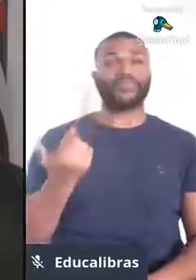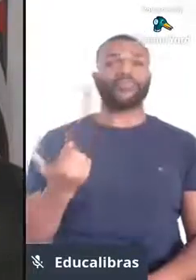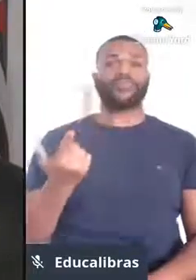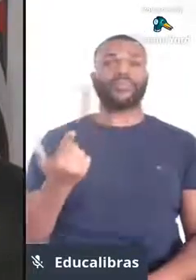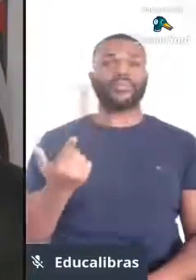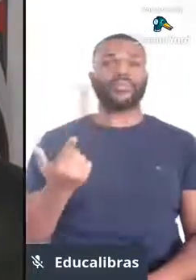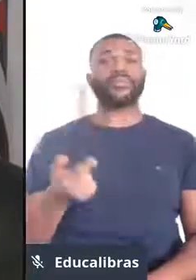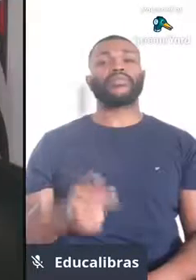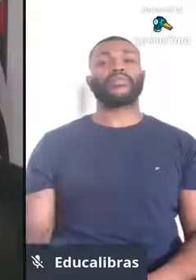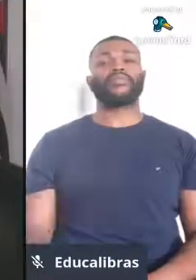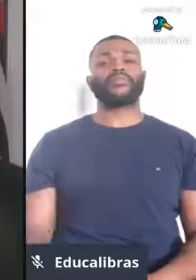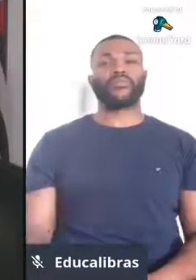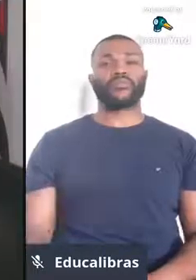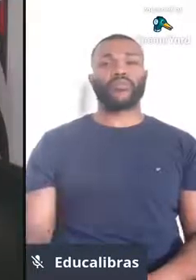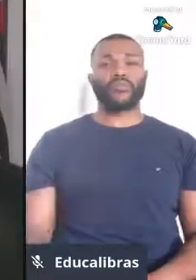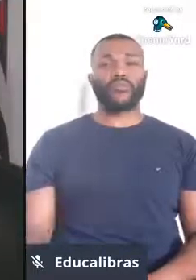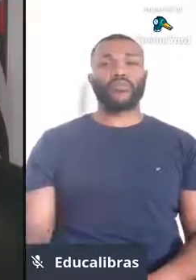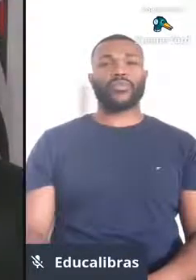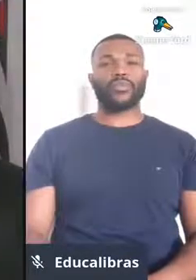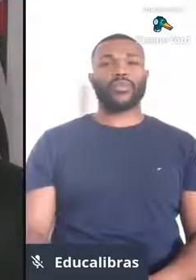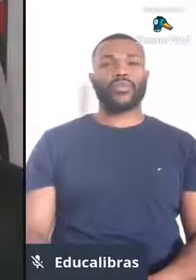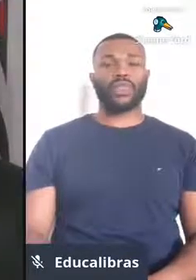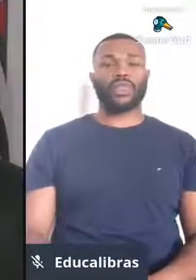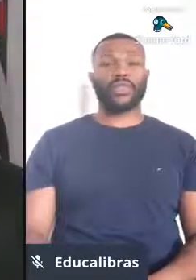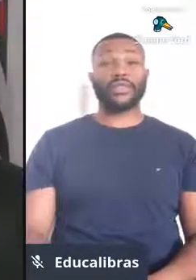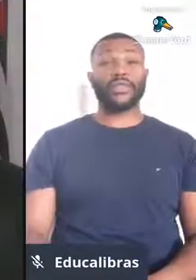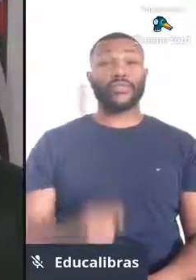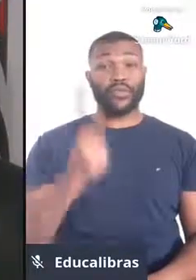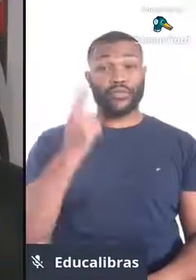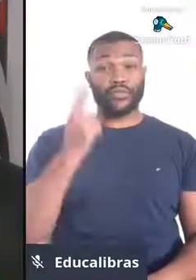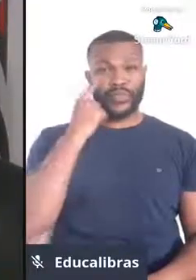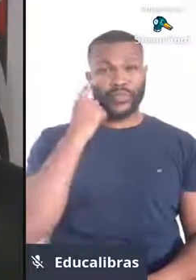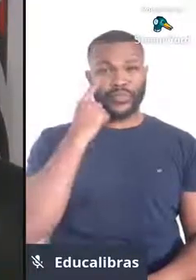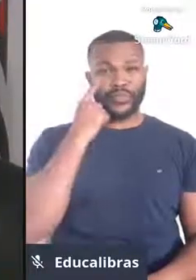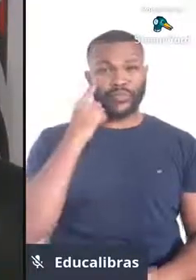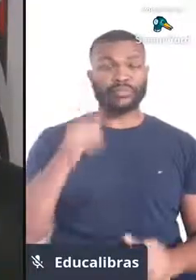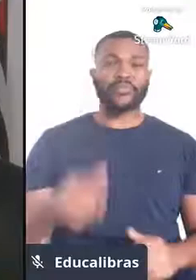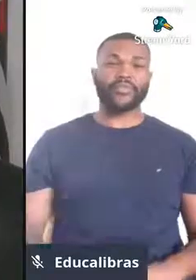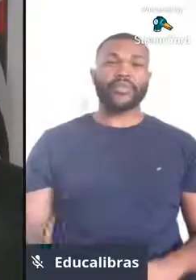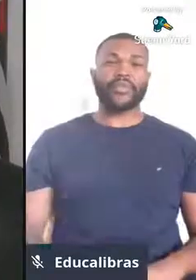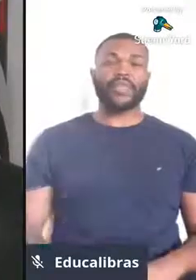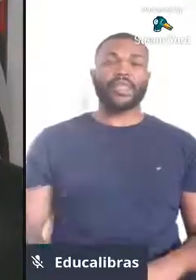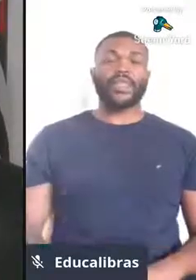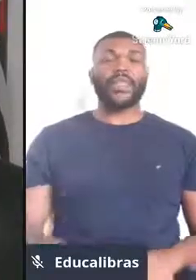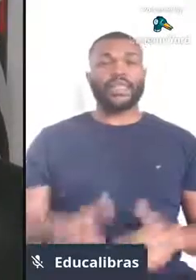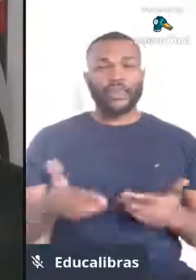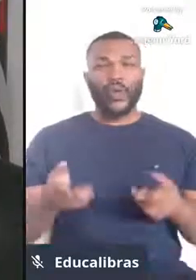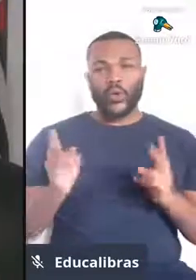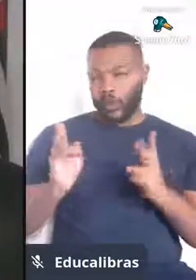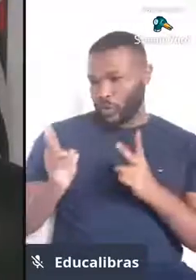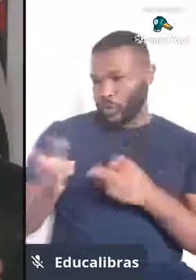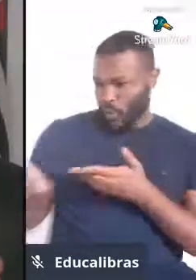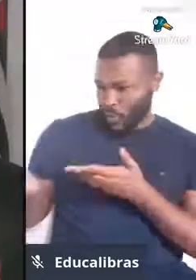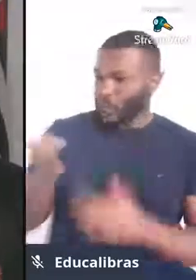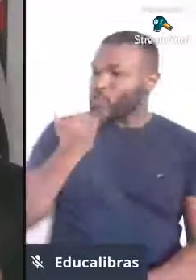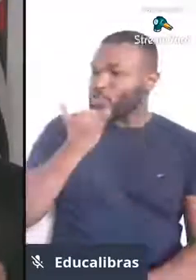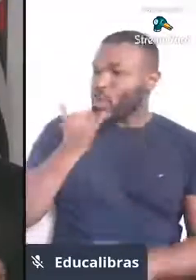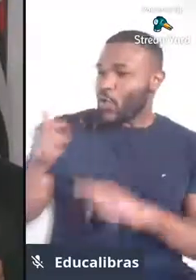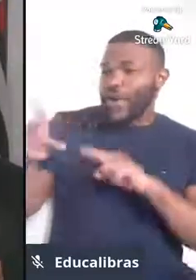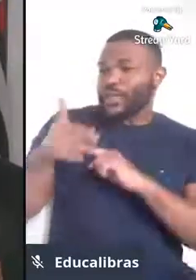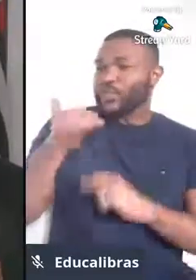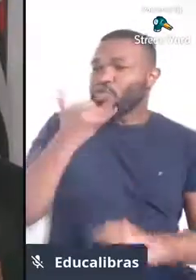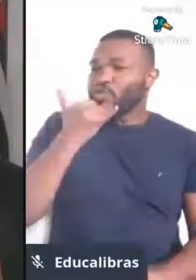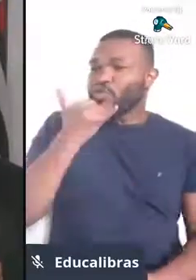mandando dicas. Viu? Bom, vai, continua, desculpe. Imagina.